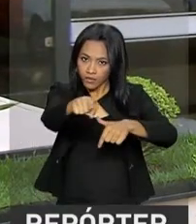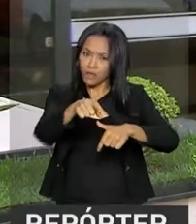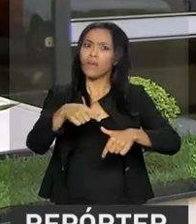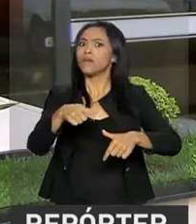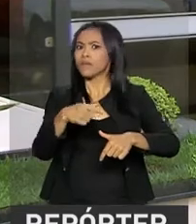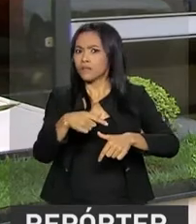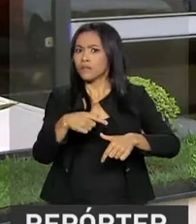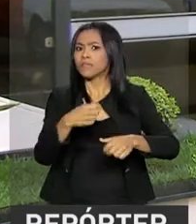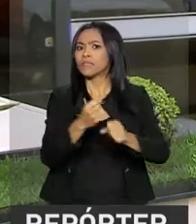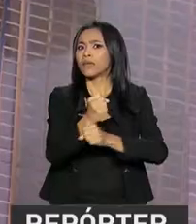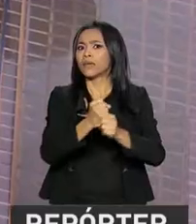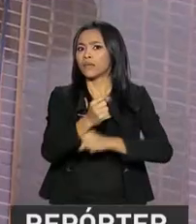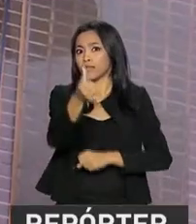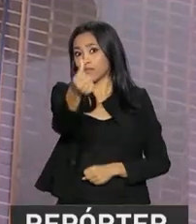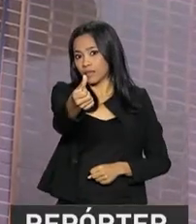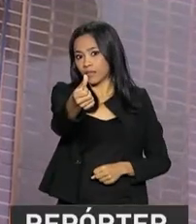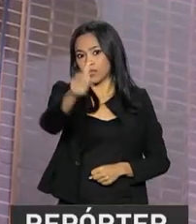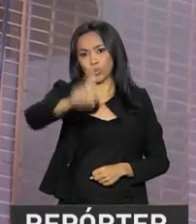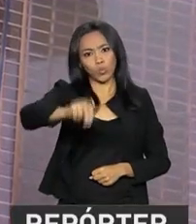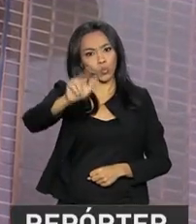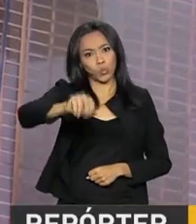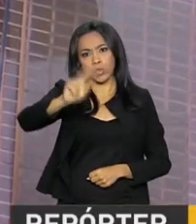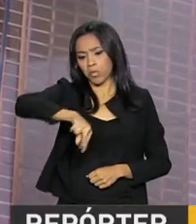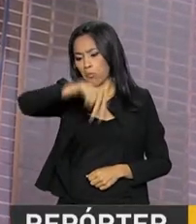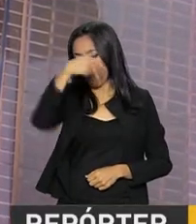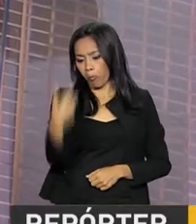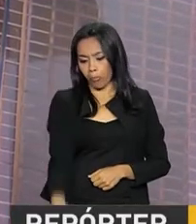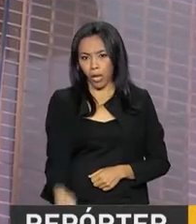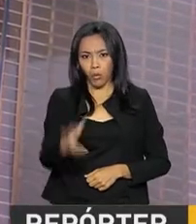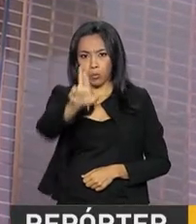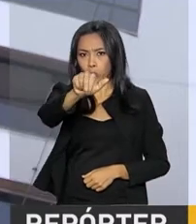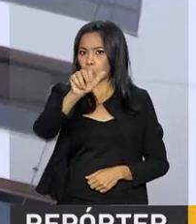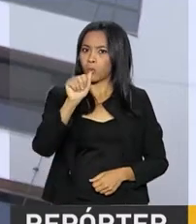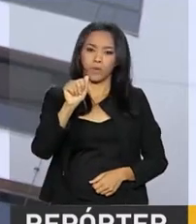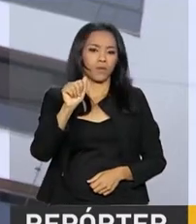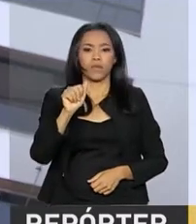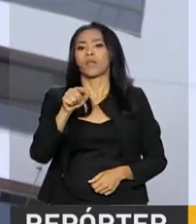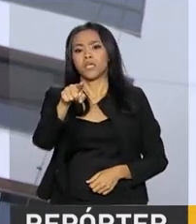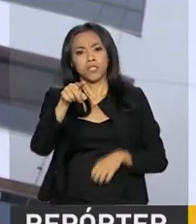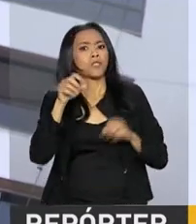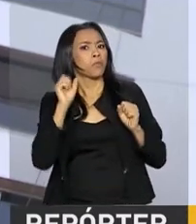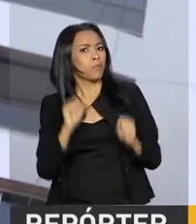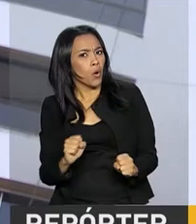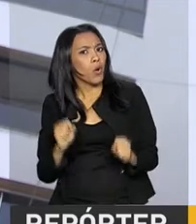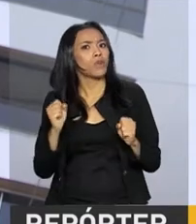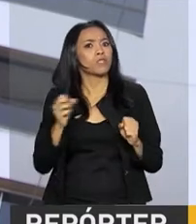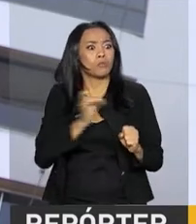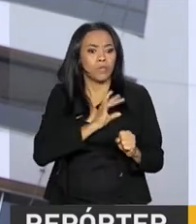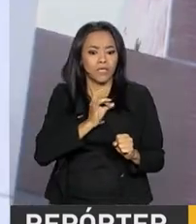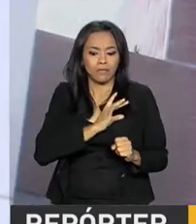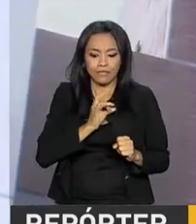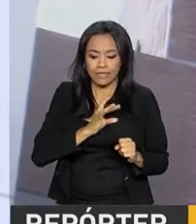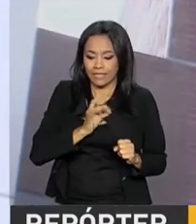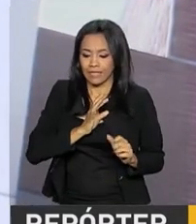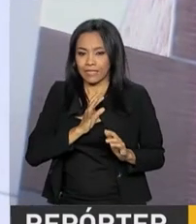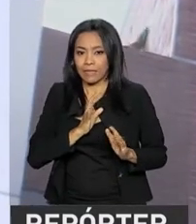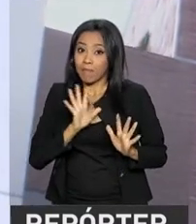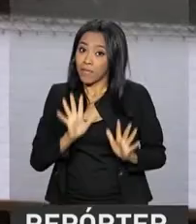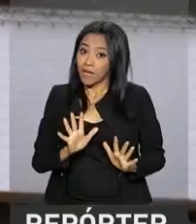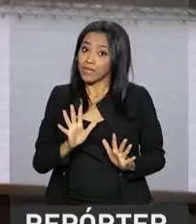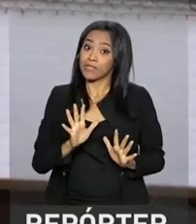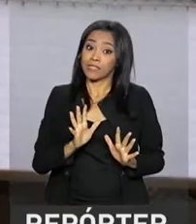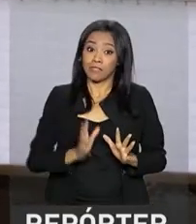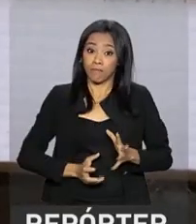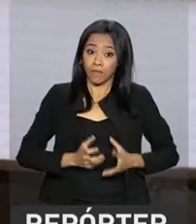atividade há 6 anos e nunca sofreu nenhum acidente. Ele garante que pode driblar o medo da altura, mas os